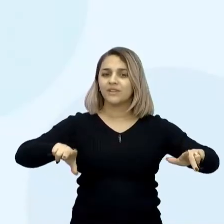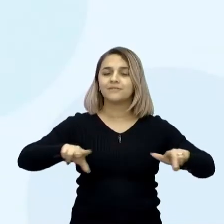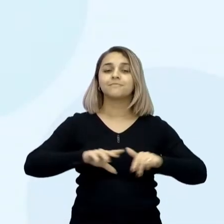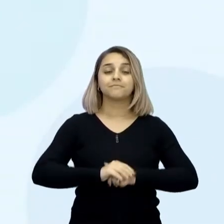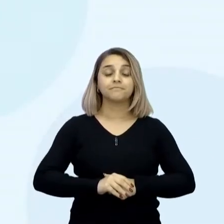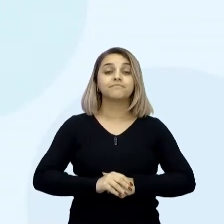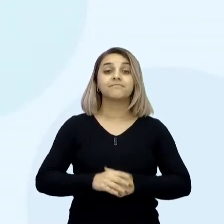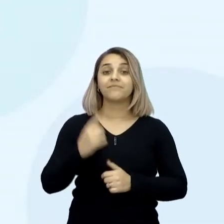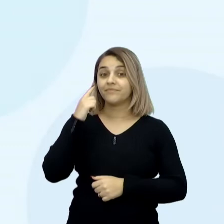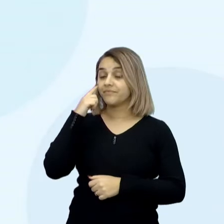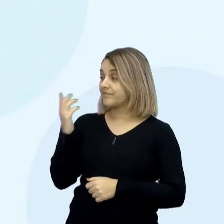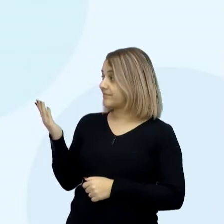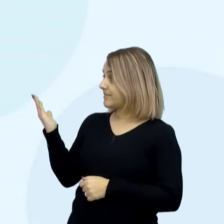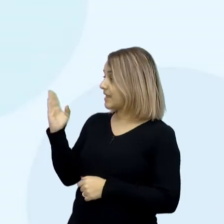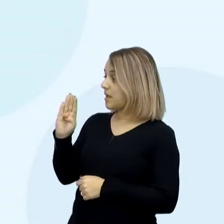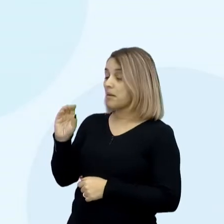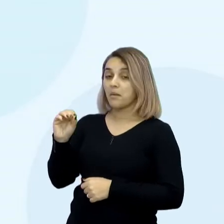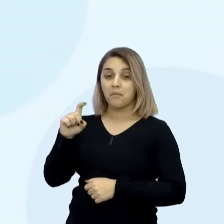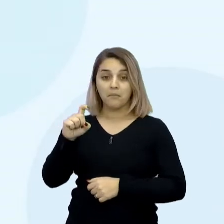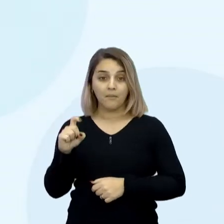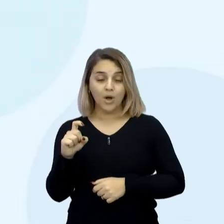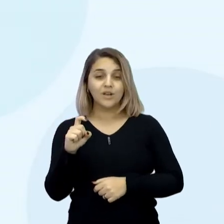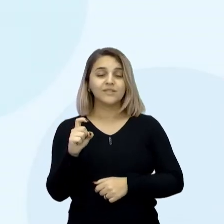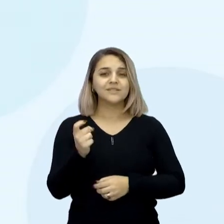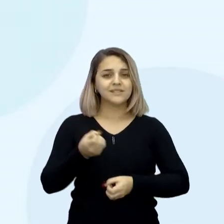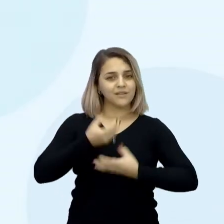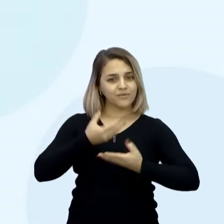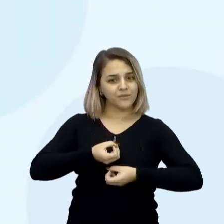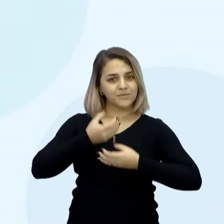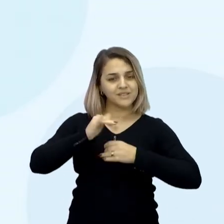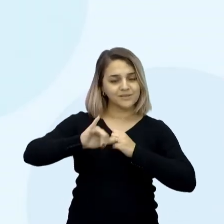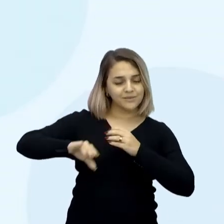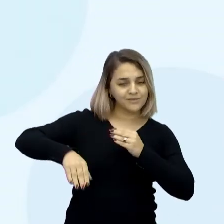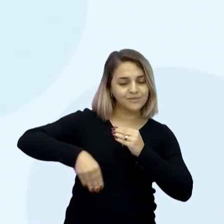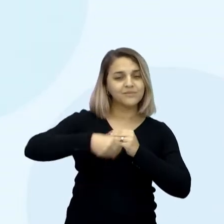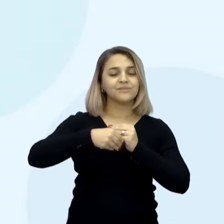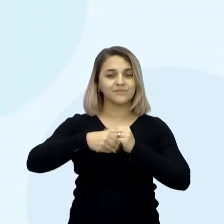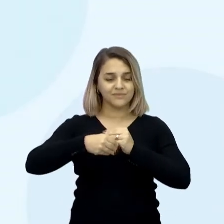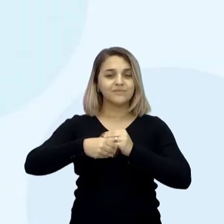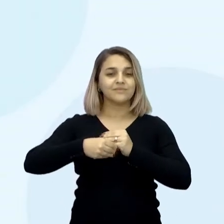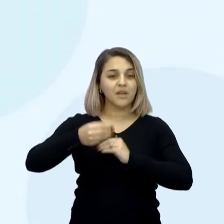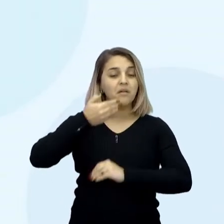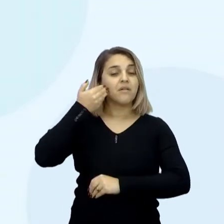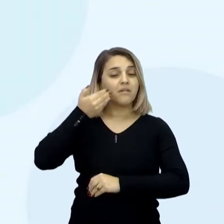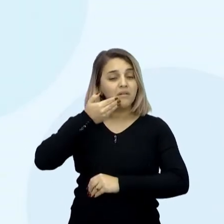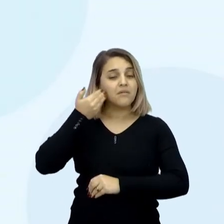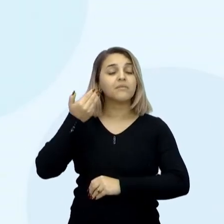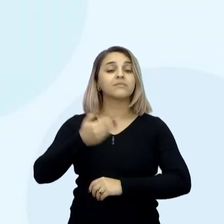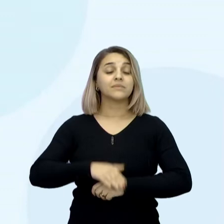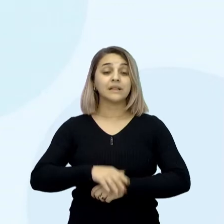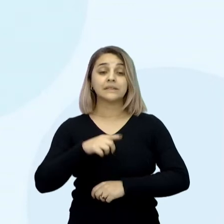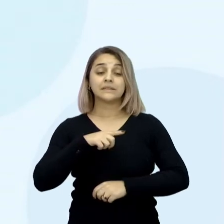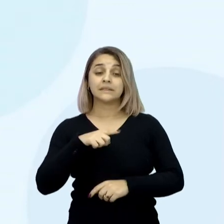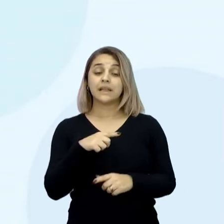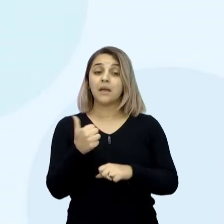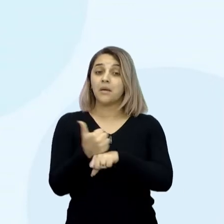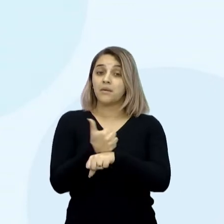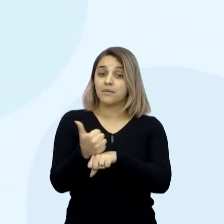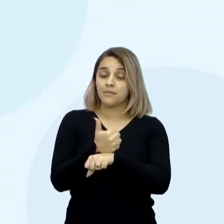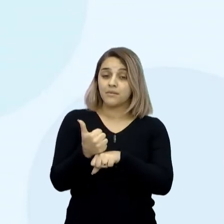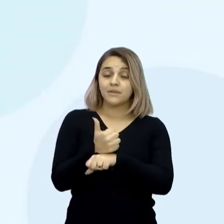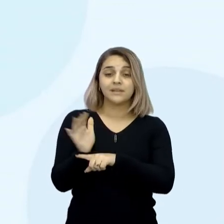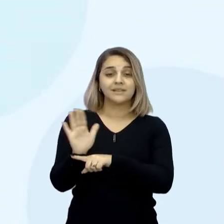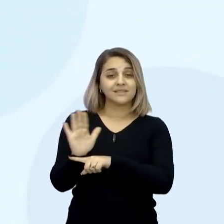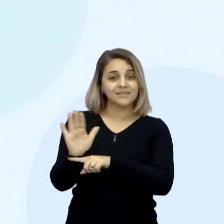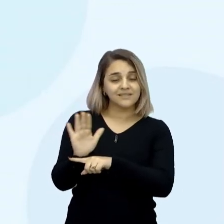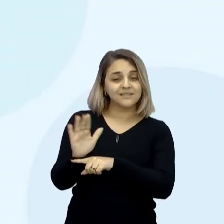agora o box Saiba um pouquinho mais. Olha lá. Trabalhar com cinema, as profissões em cinema e o audiovisual.